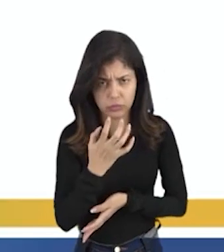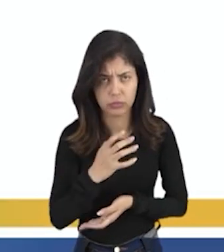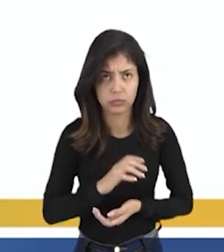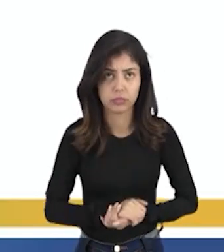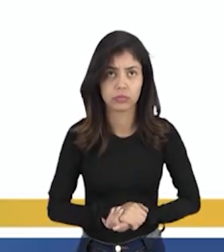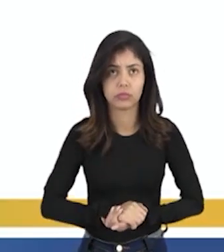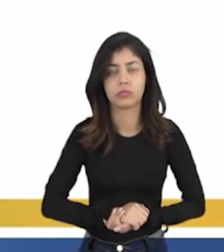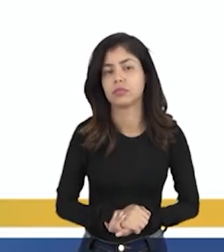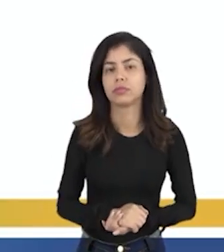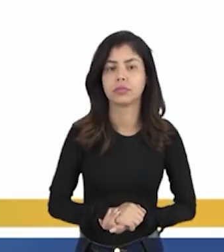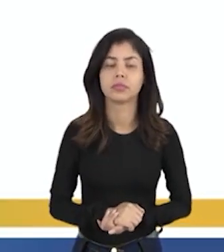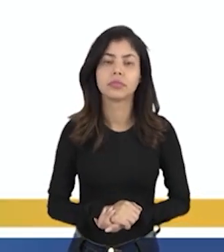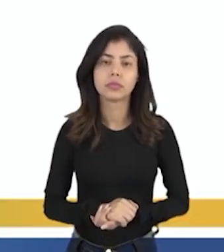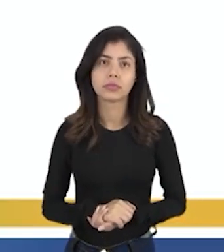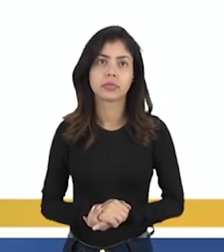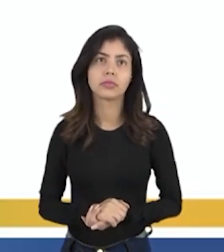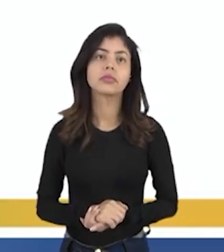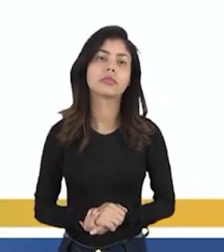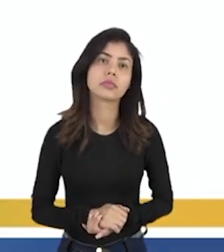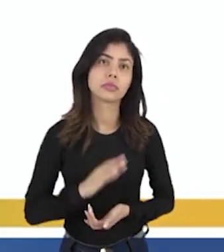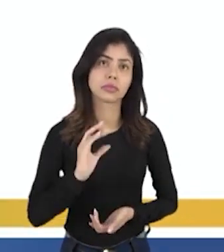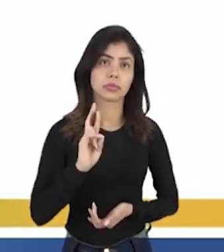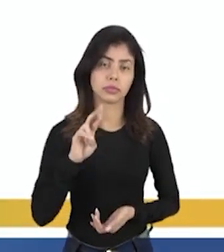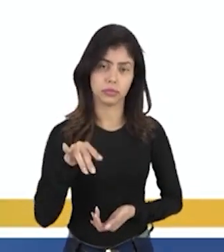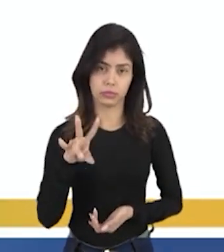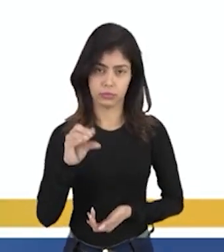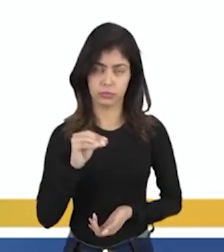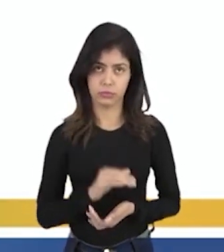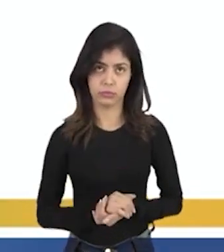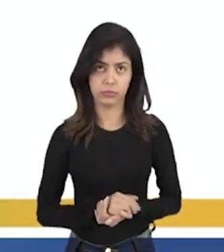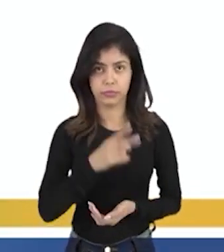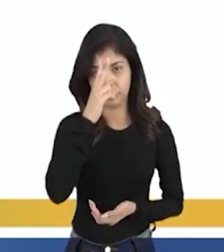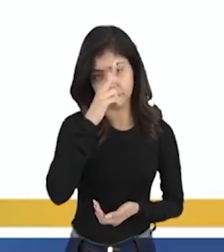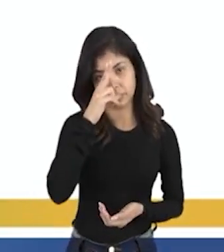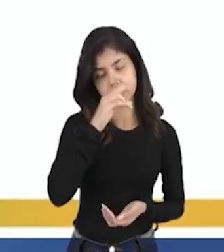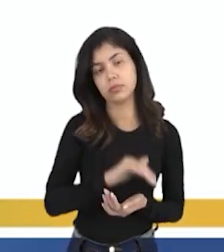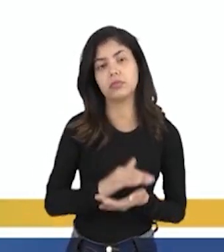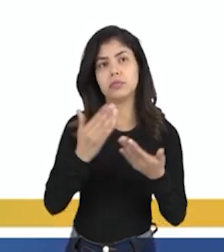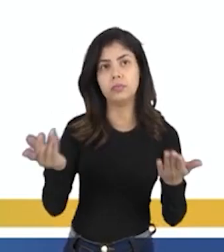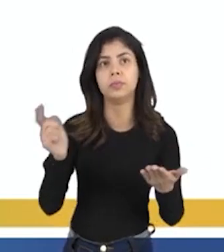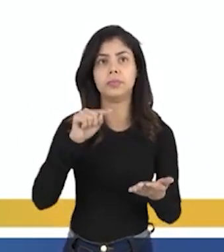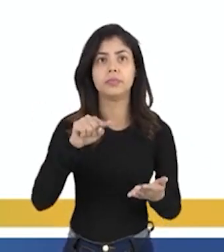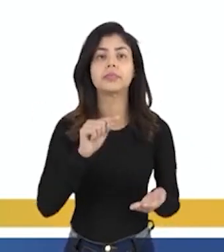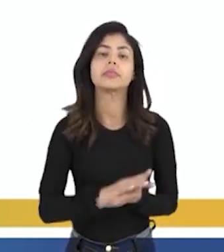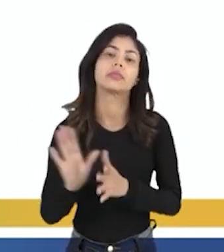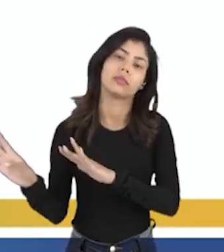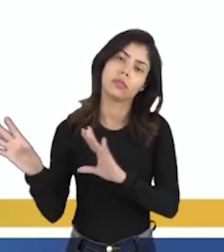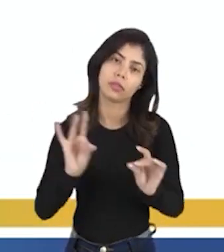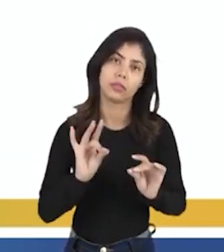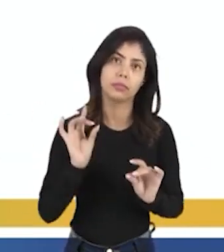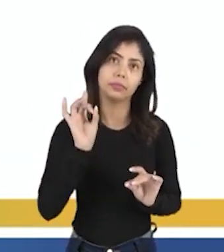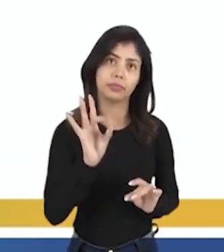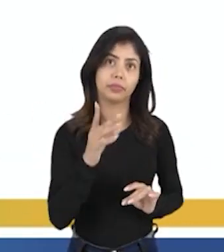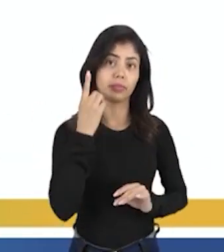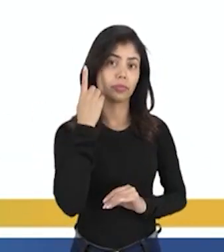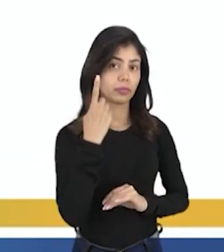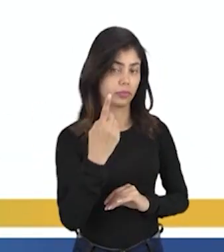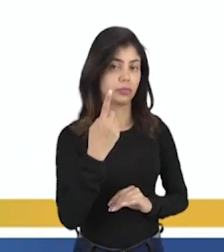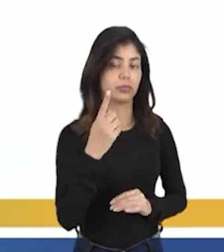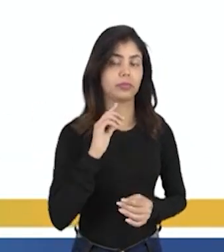estou zangado. Carneiro 2002, lembrando que aqui ó, a questão já traz, é apenas